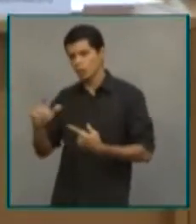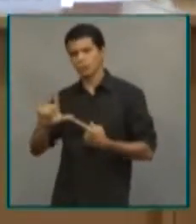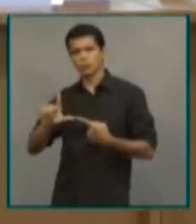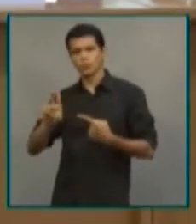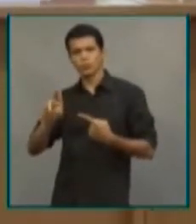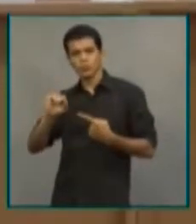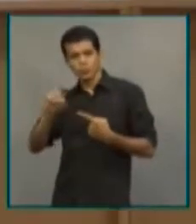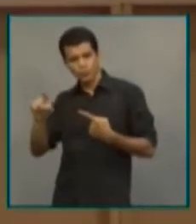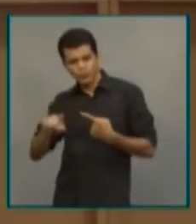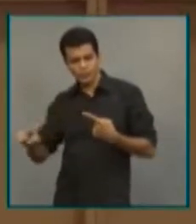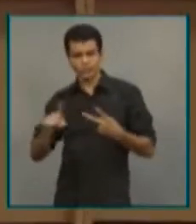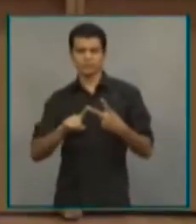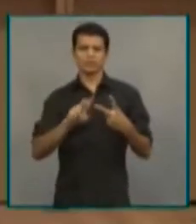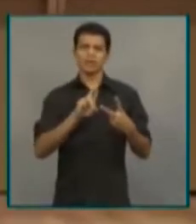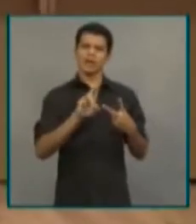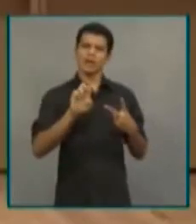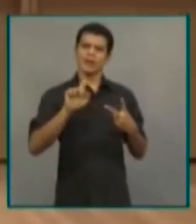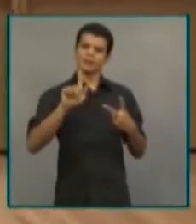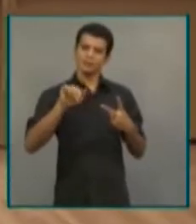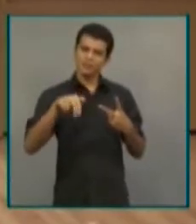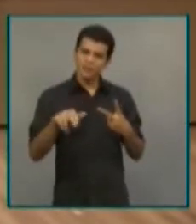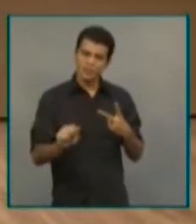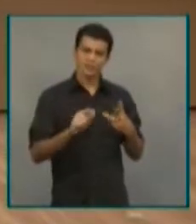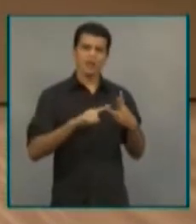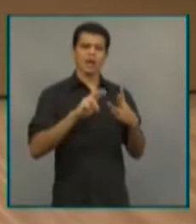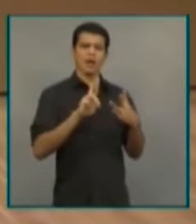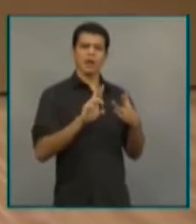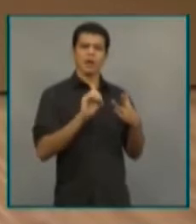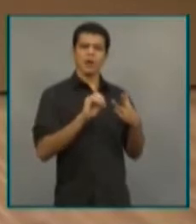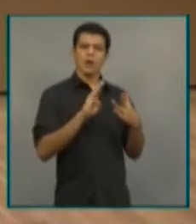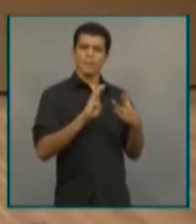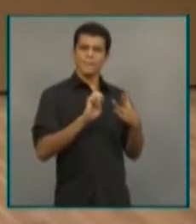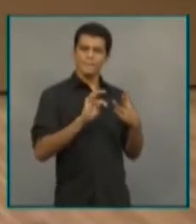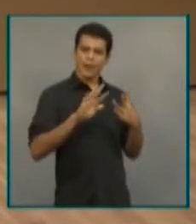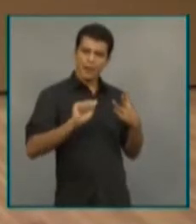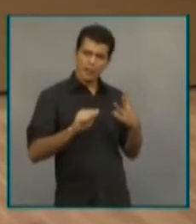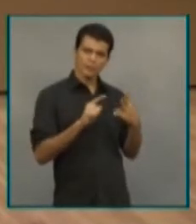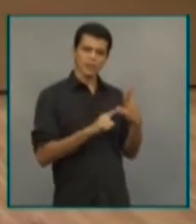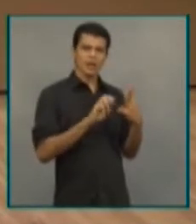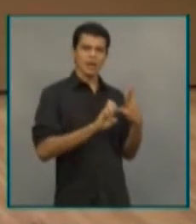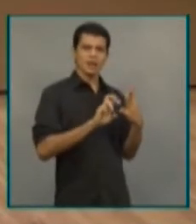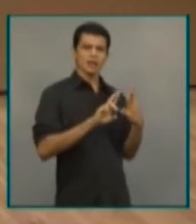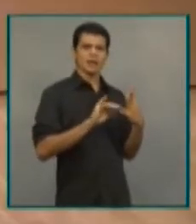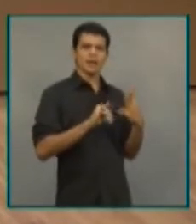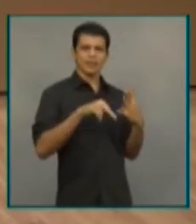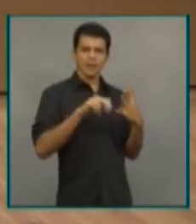Jansen, Roberta Vasques e Erinaldo Dantas.